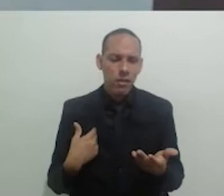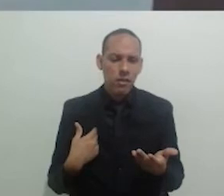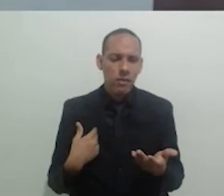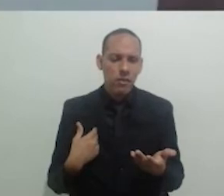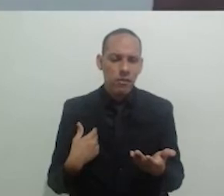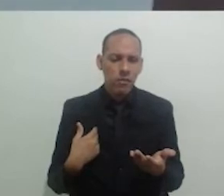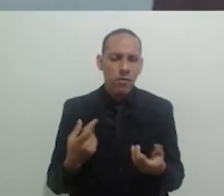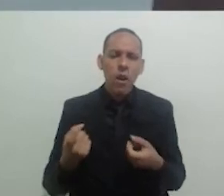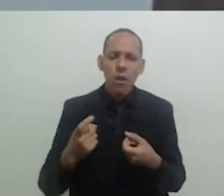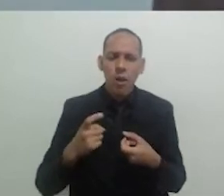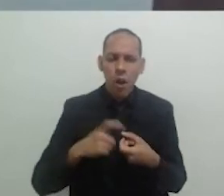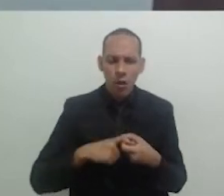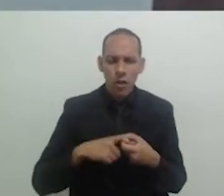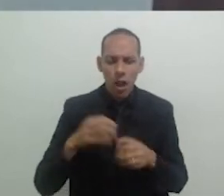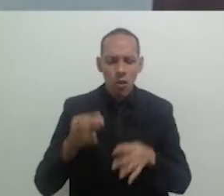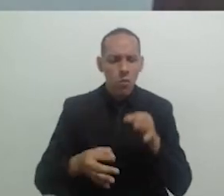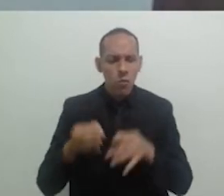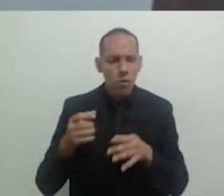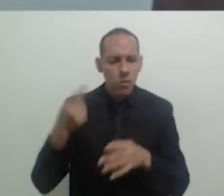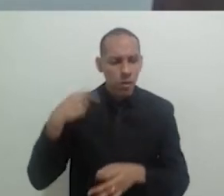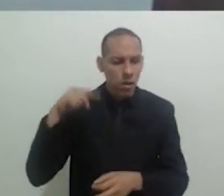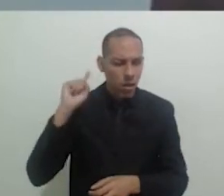julgamento anterior do mandado de segurança